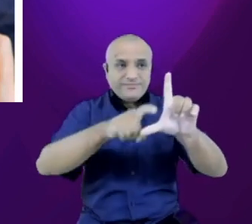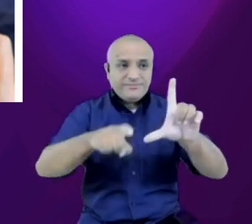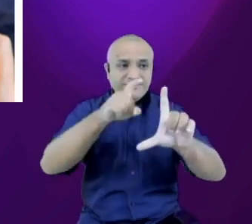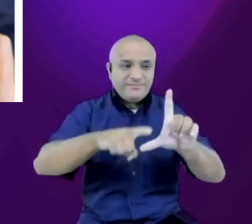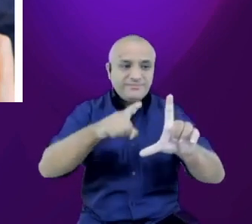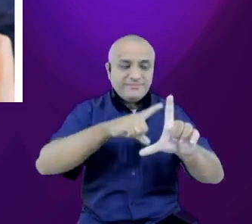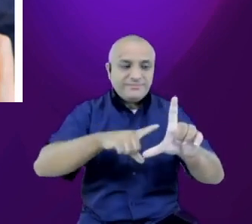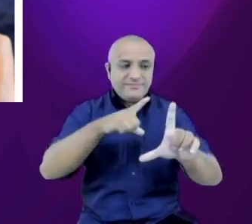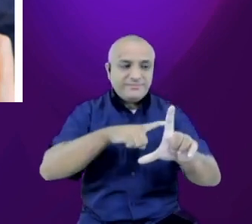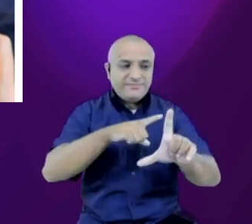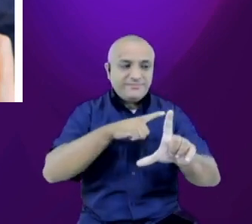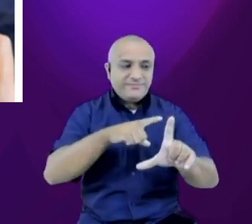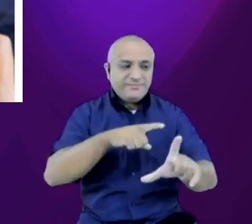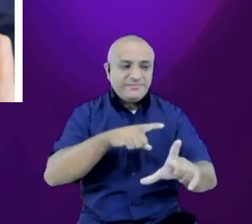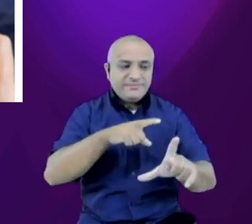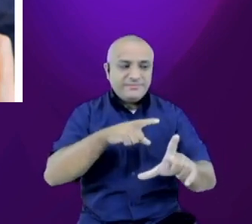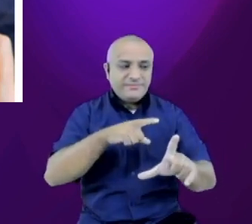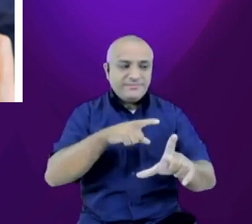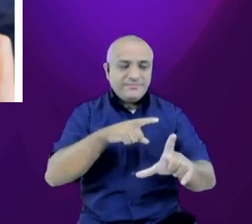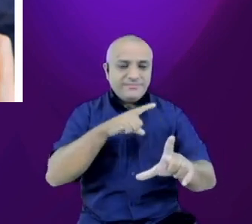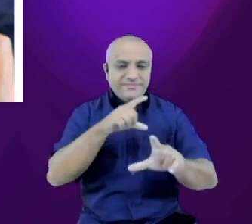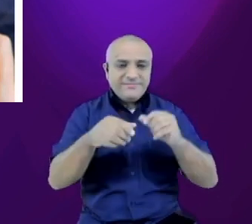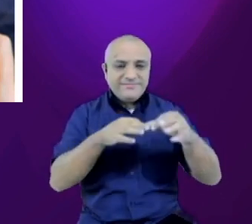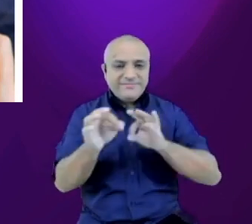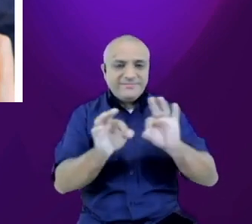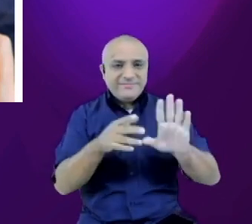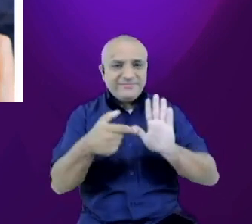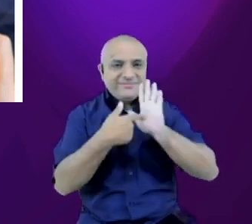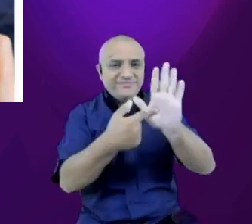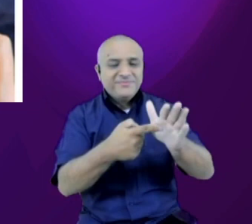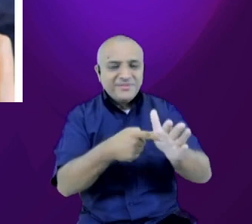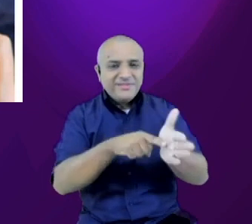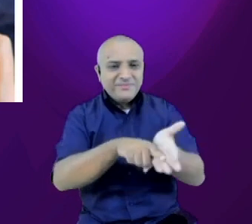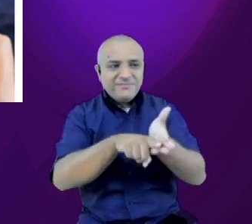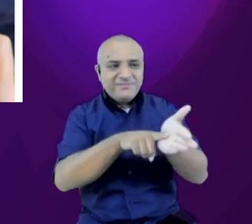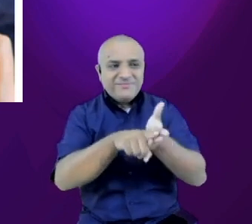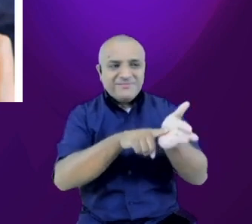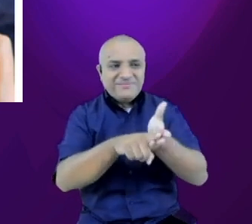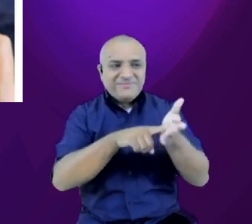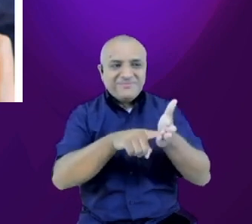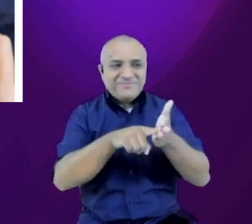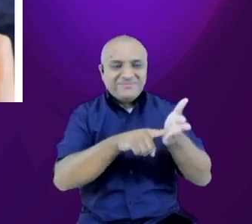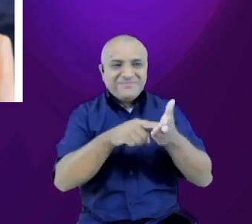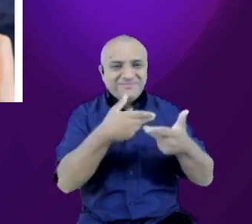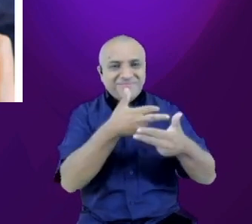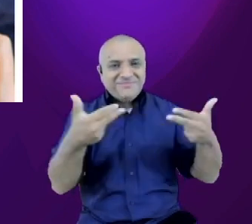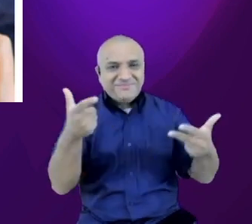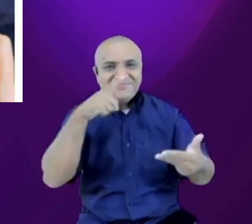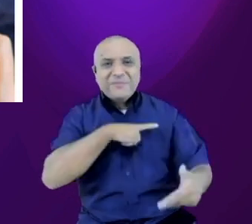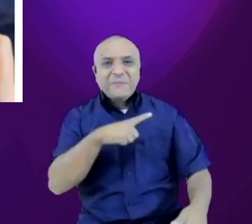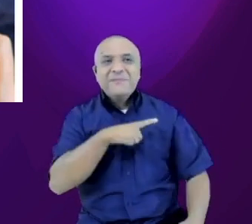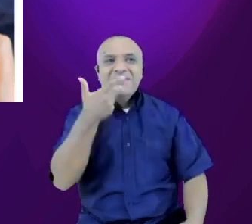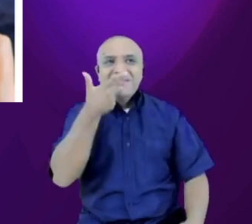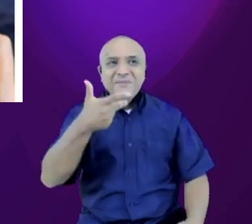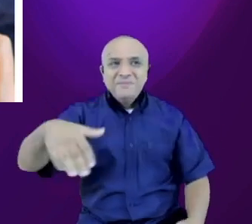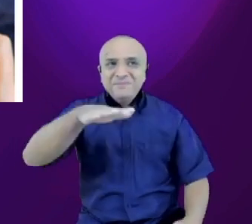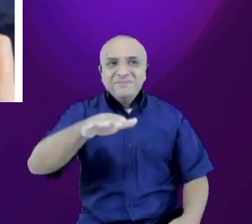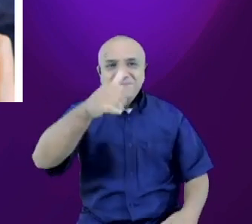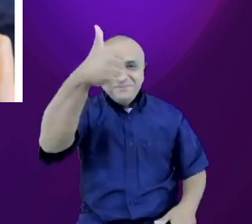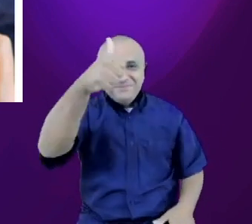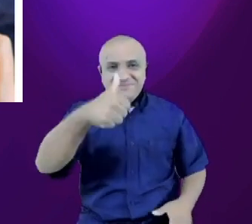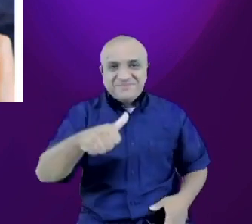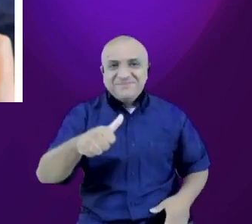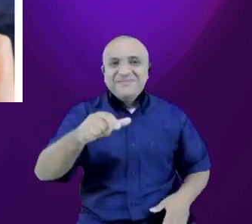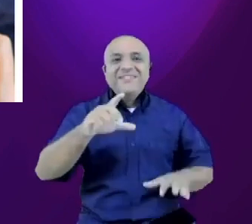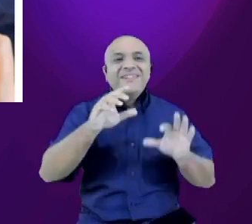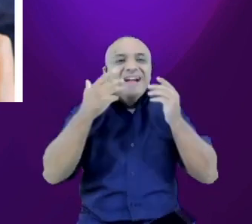disruptivo na evolução da especialidade, que nós conseguimos passar a compartilhar as informações e conseguimos avaliar um número maior